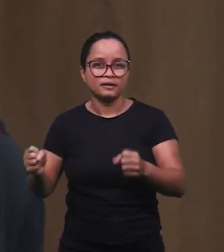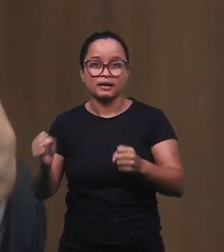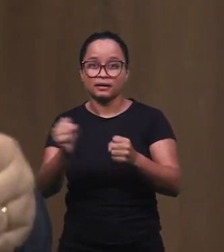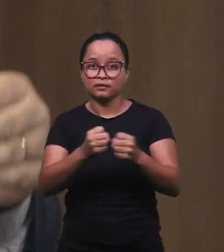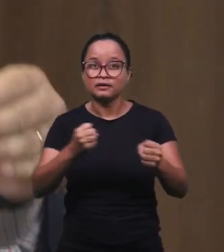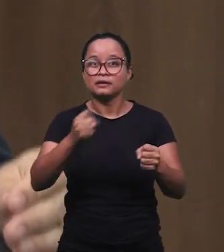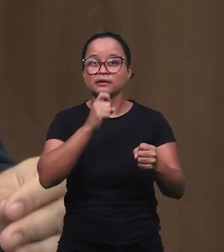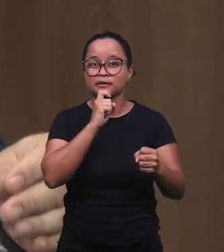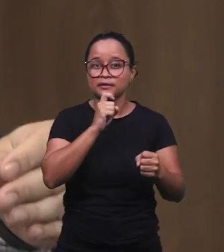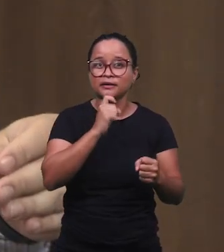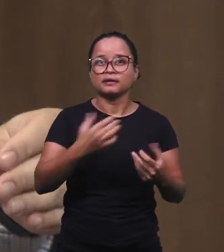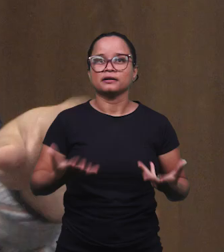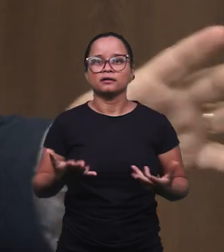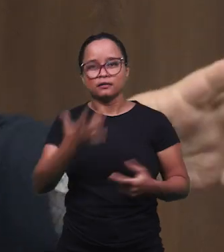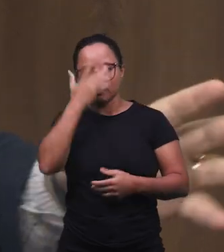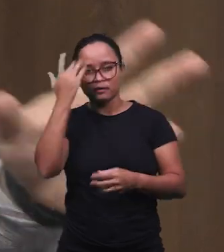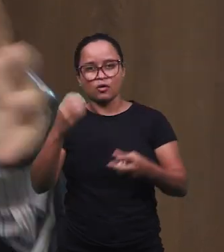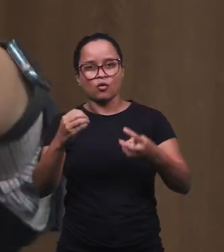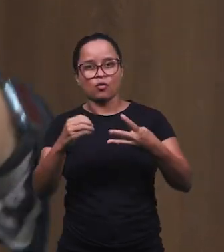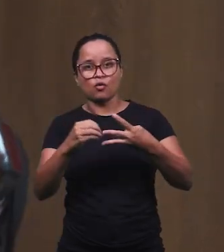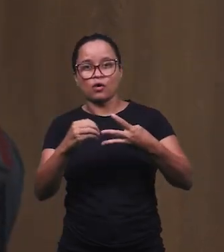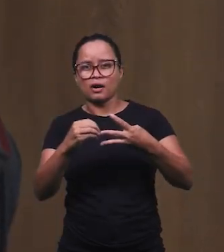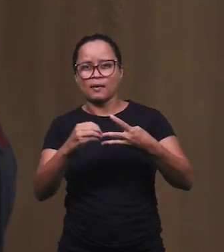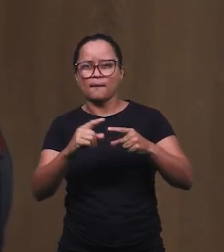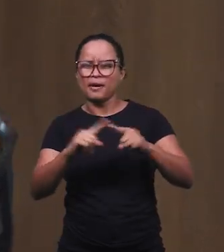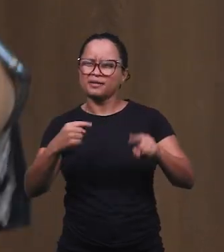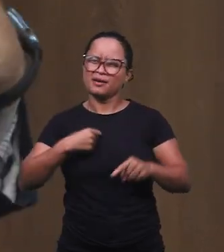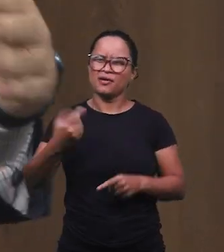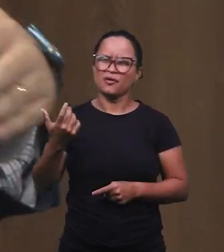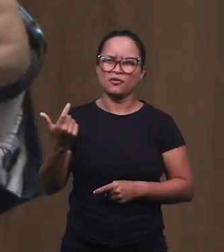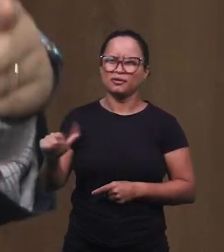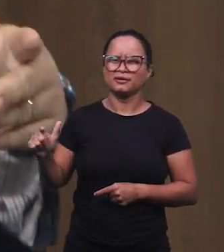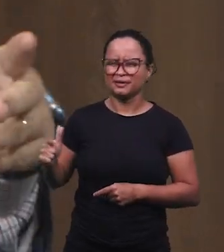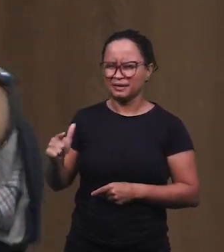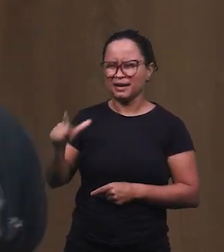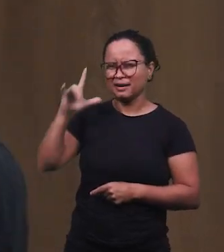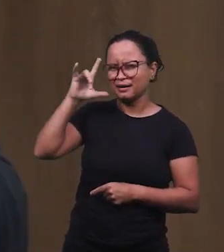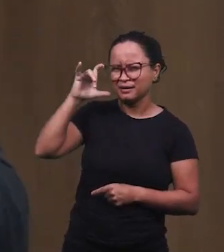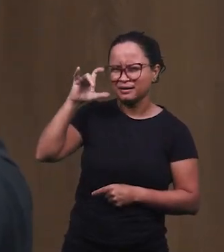veem status de WhatsApp. E a pessoa pode falar assim, não, mas eu não tenho Instagram, eu não quero me